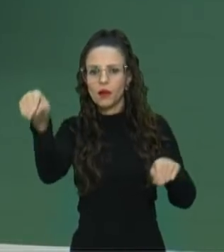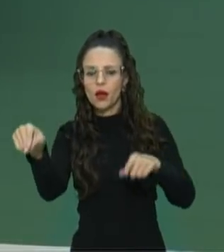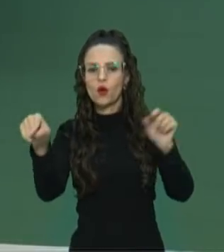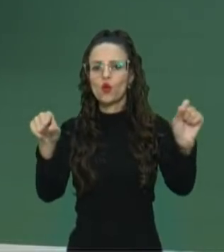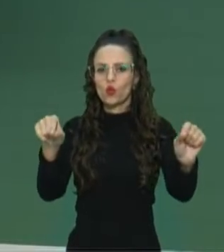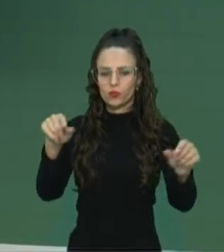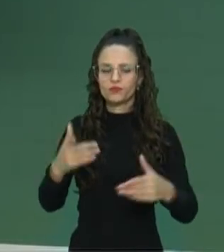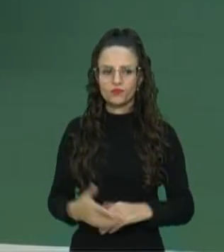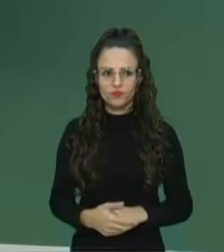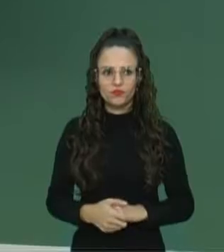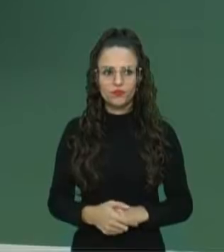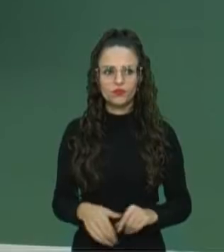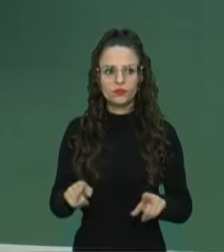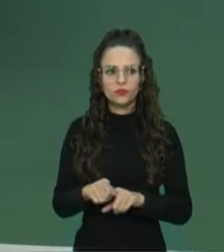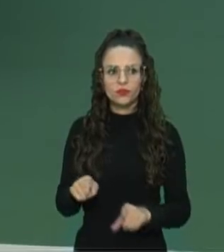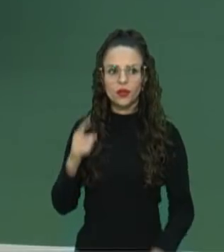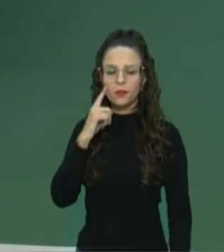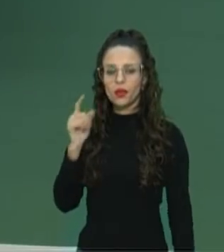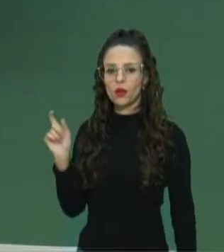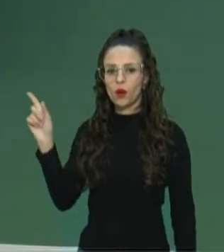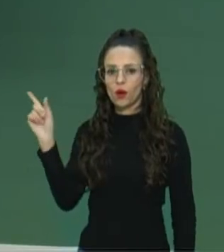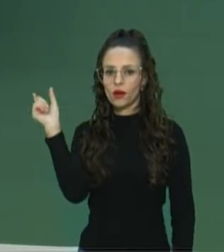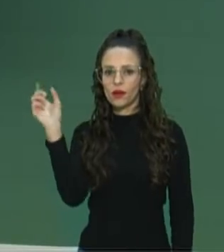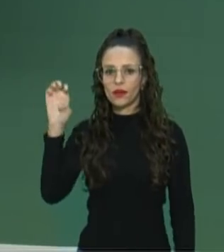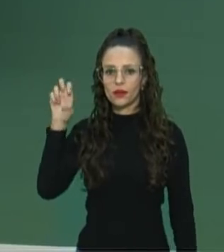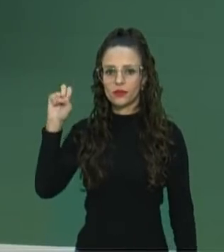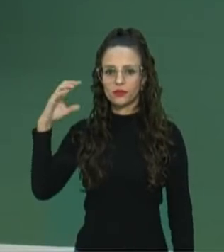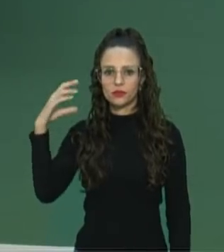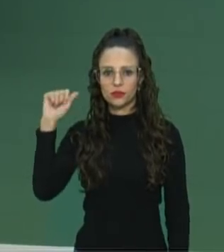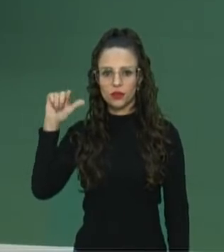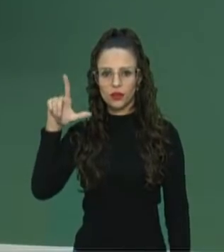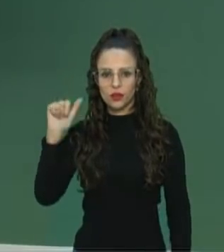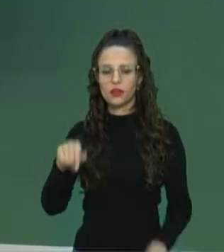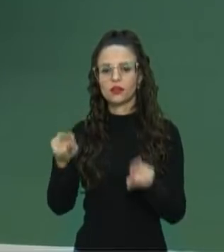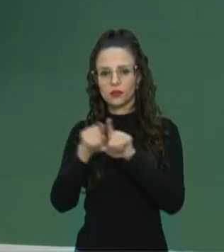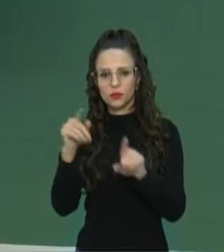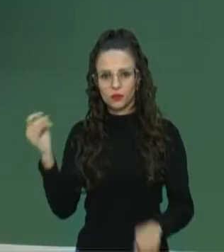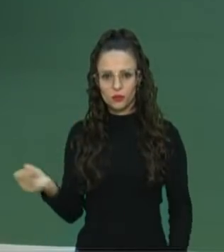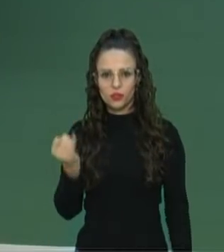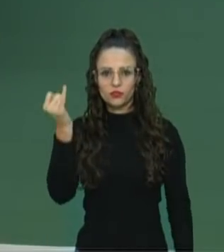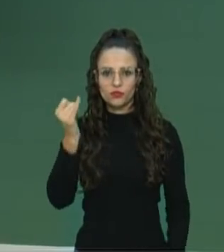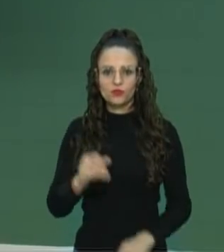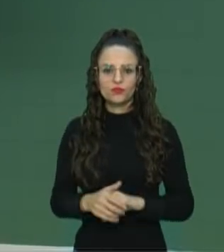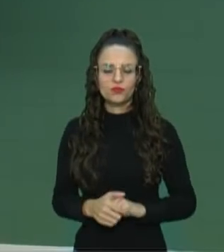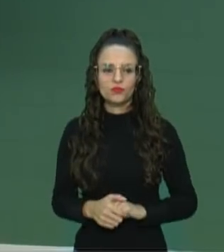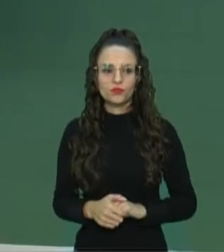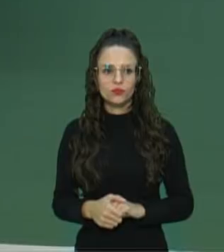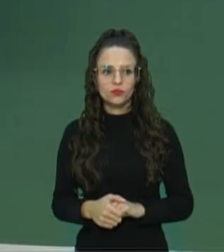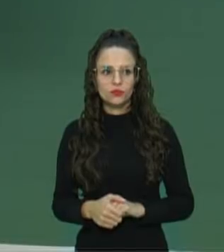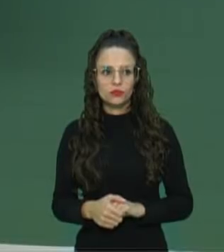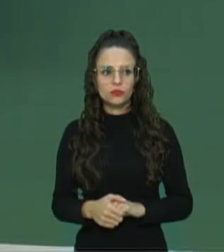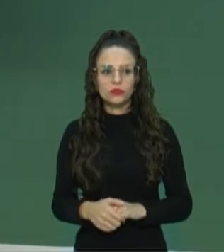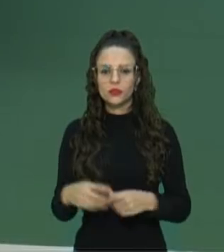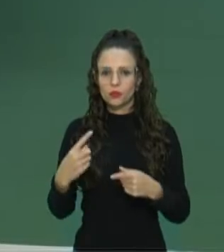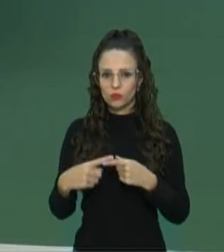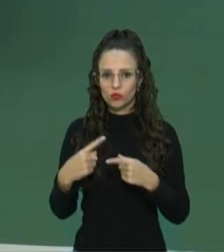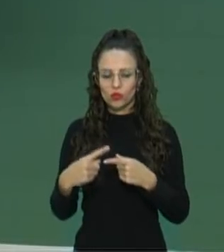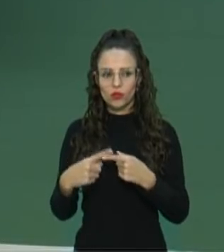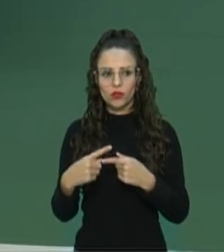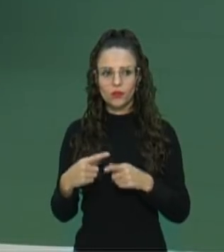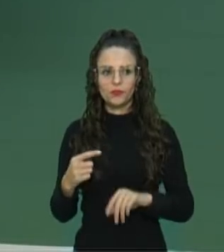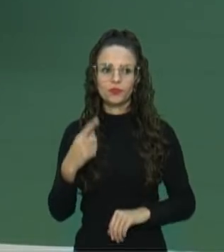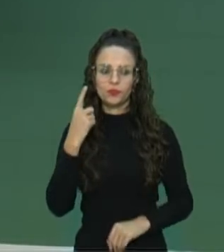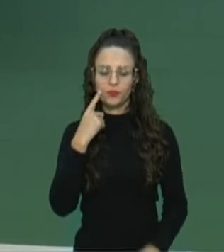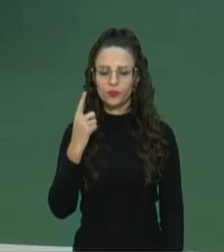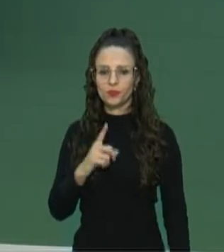não existe. E aqui do lado existe a escala também, né? Então, essa escala também é muito importante na utilização. Por que essa escala é importante? Vamos